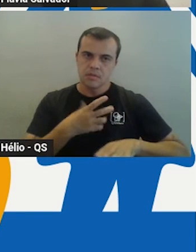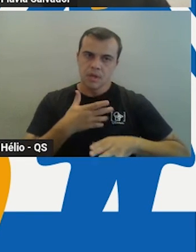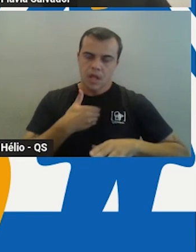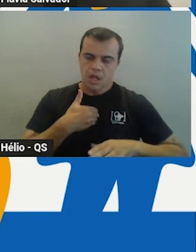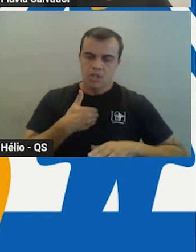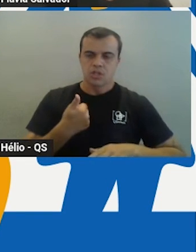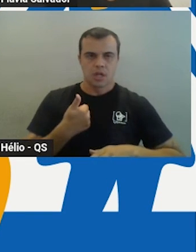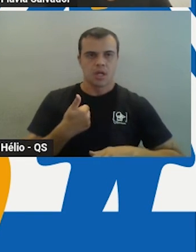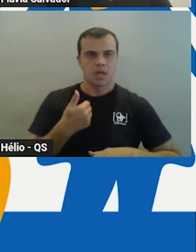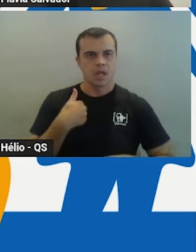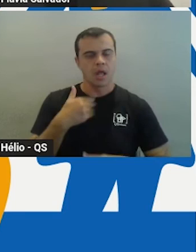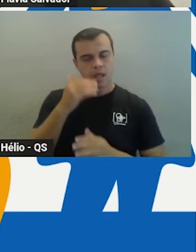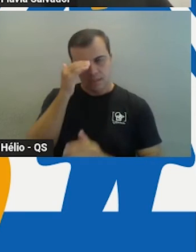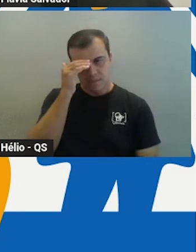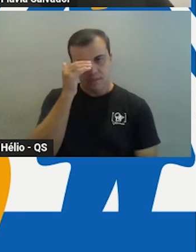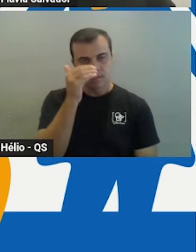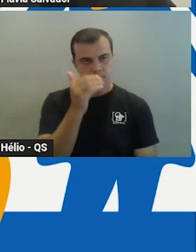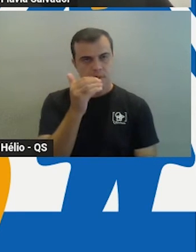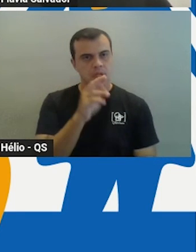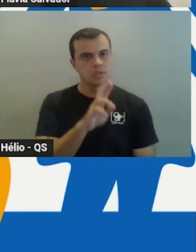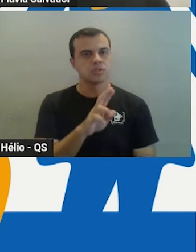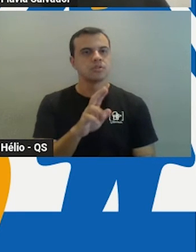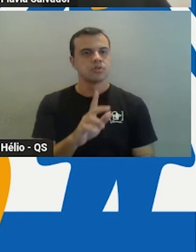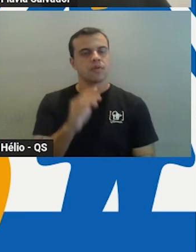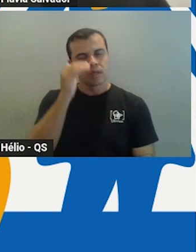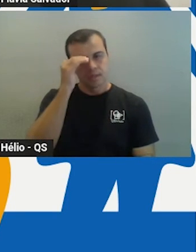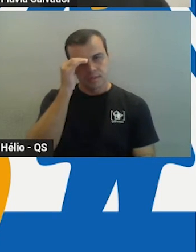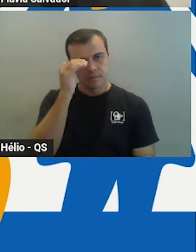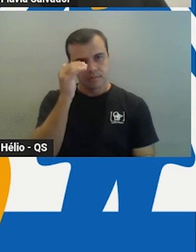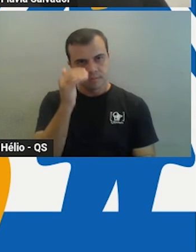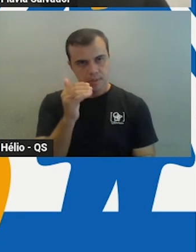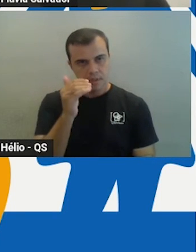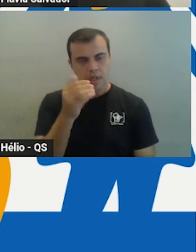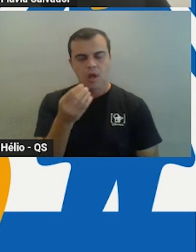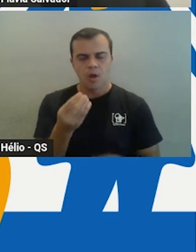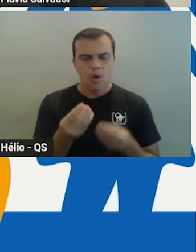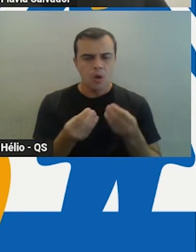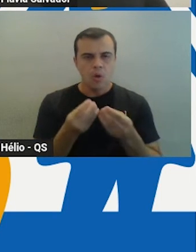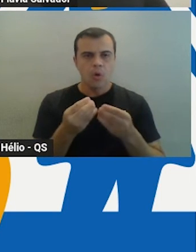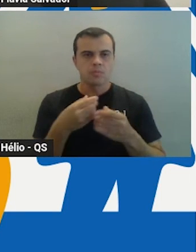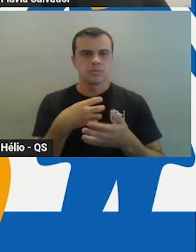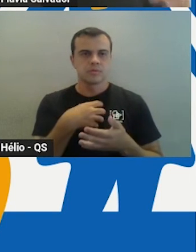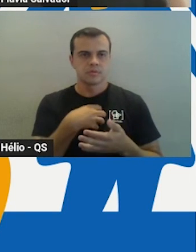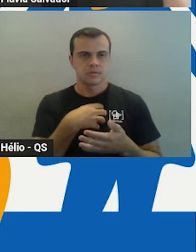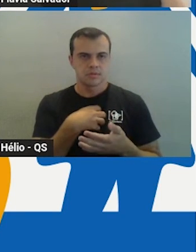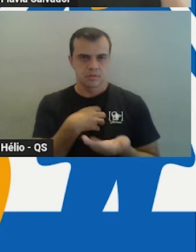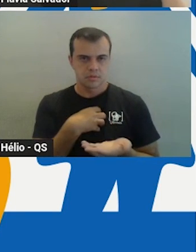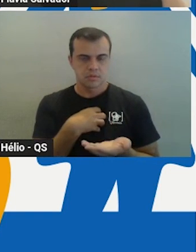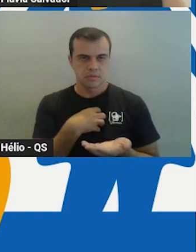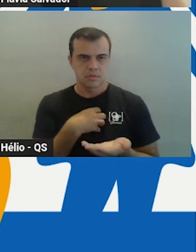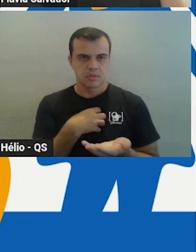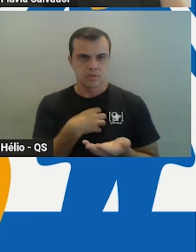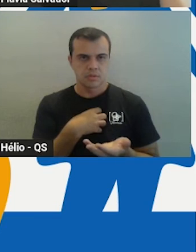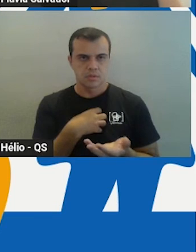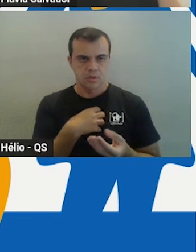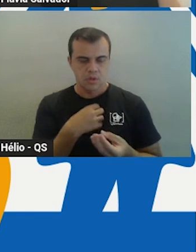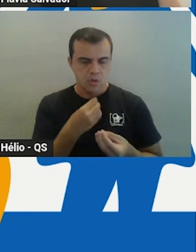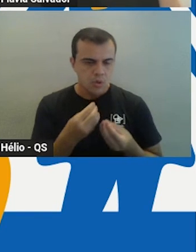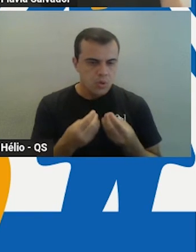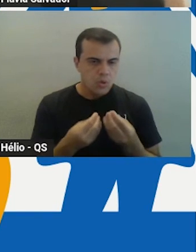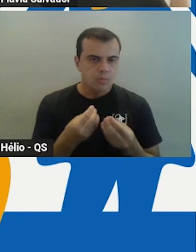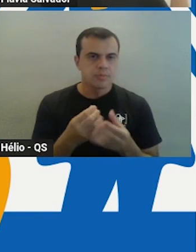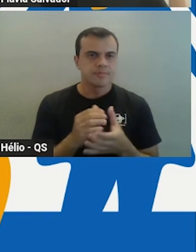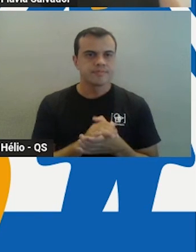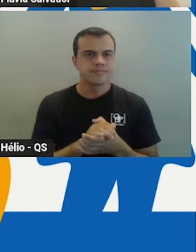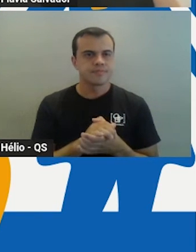tirar. Então é respeitar a diferença, é respeitar como ele se sente, com